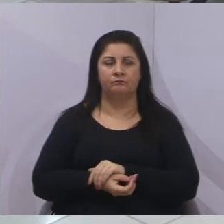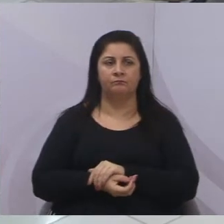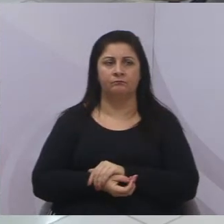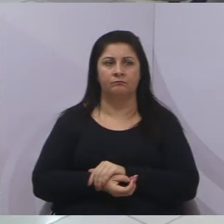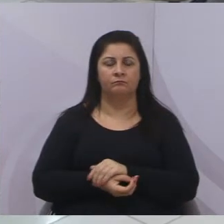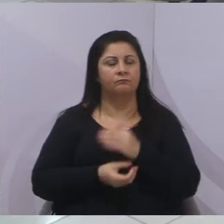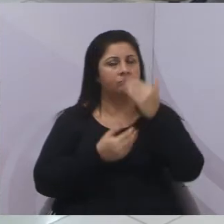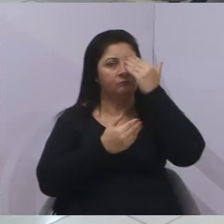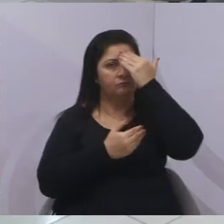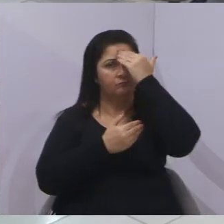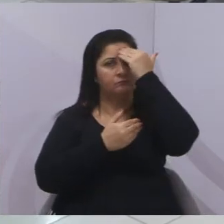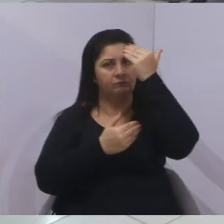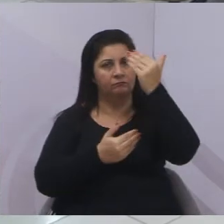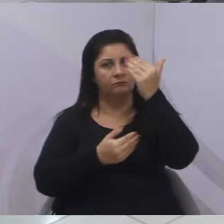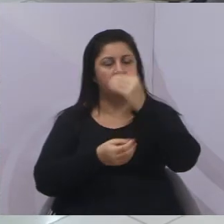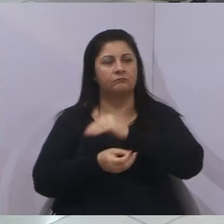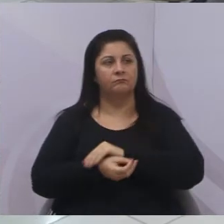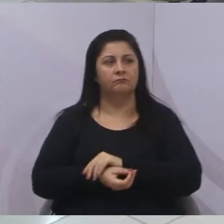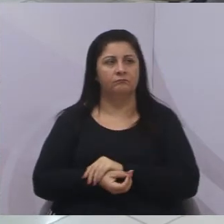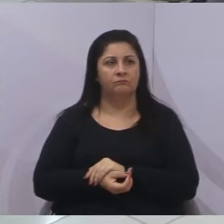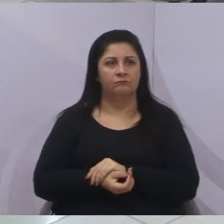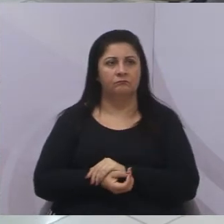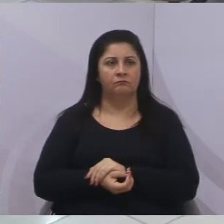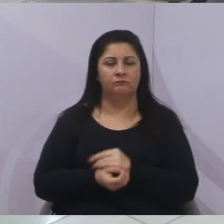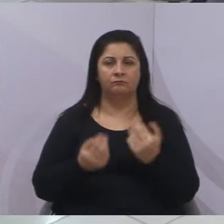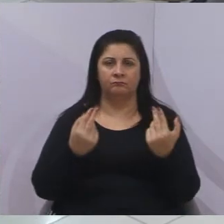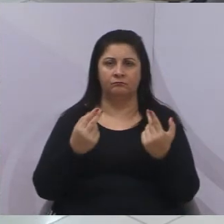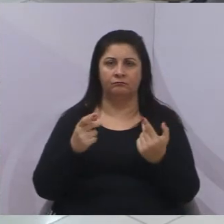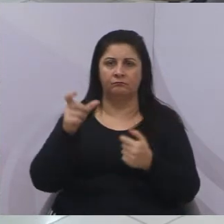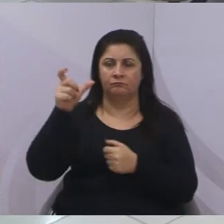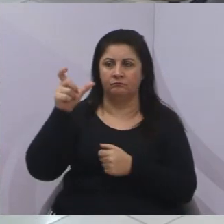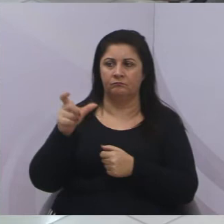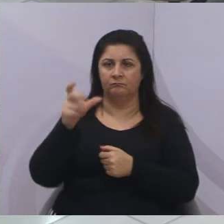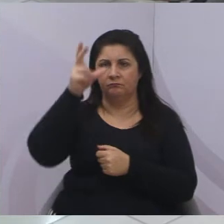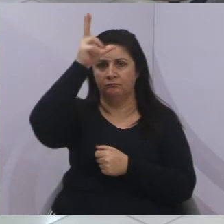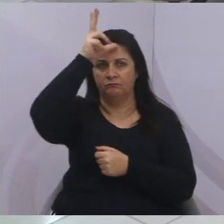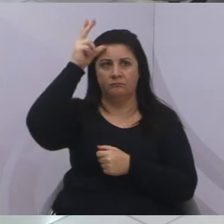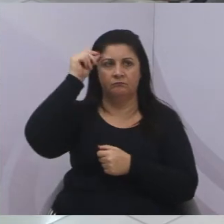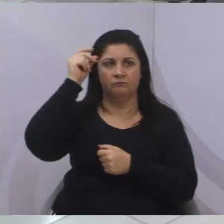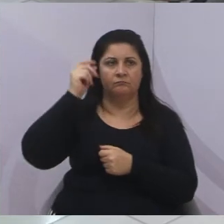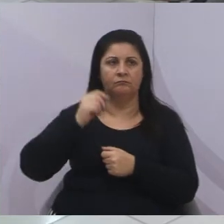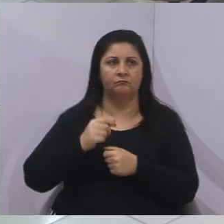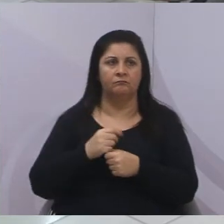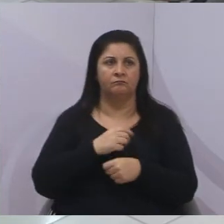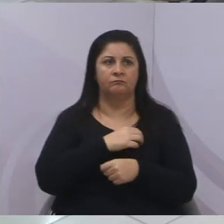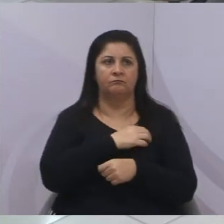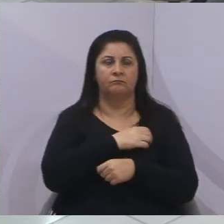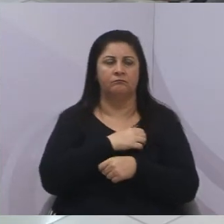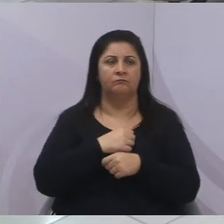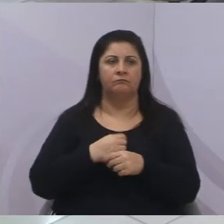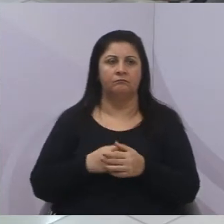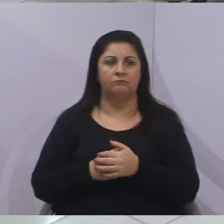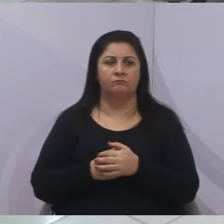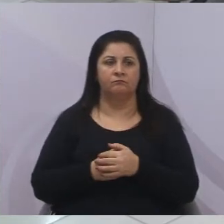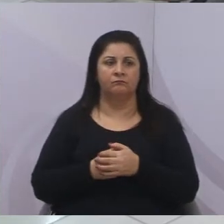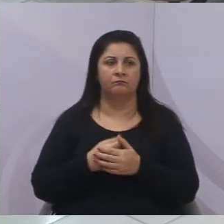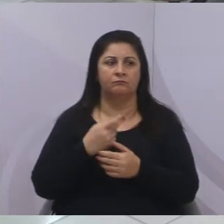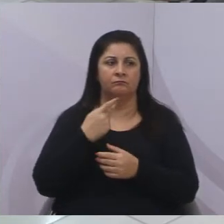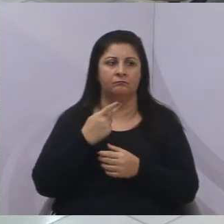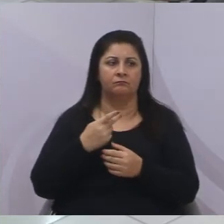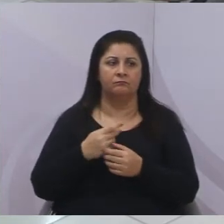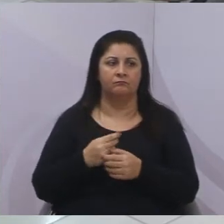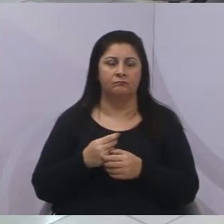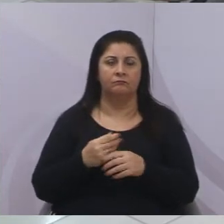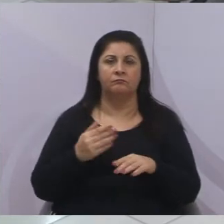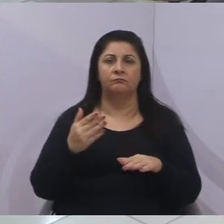Muito obrigada. Conforme o próprio prefeito Isaías e a doutora Rosana falam, né? Muitas vezes a gente passou